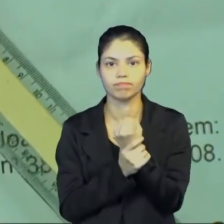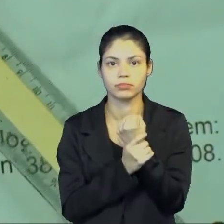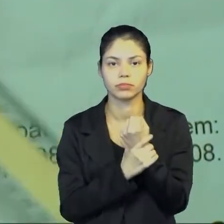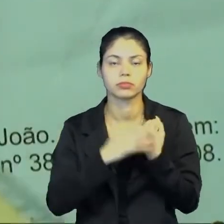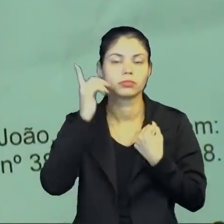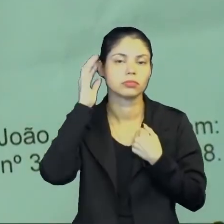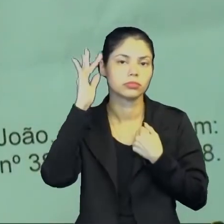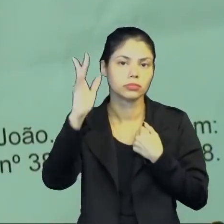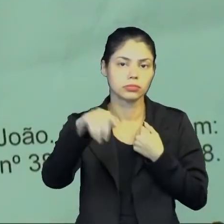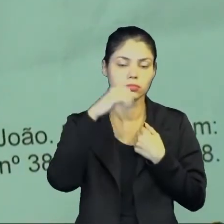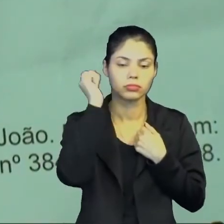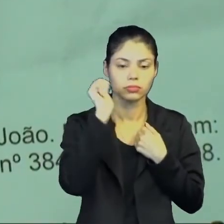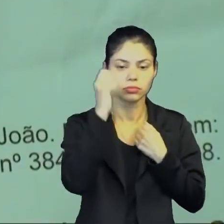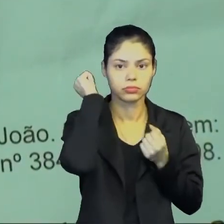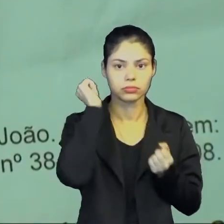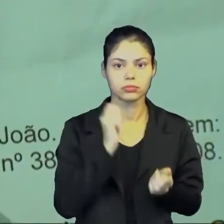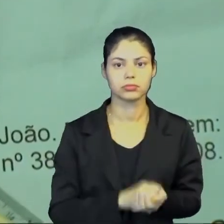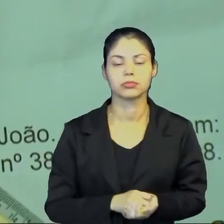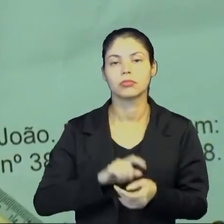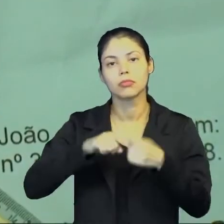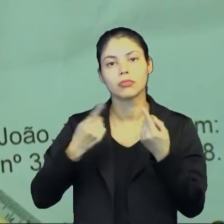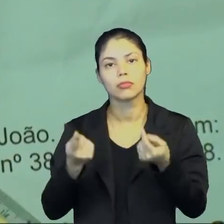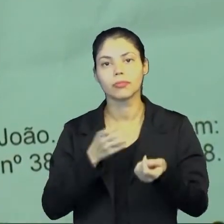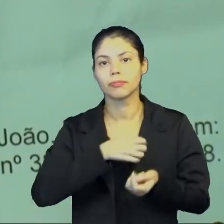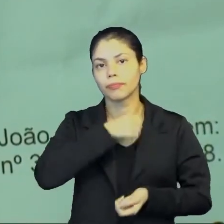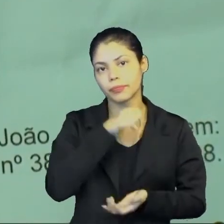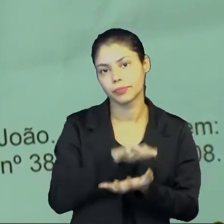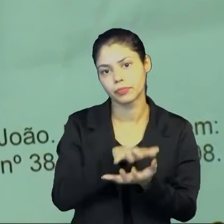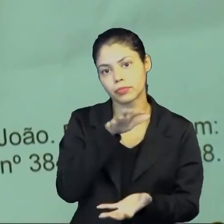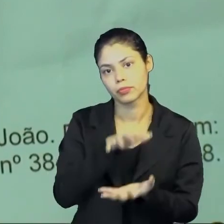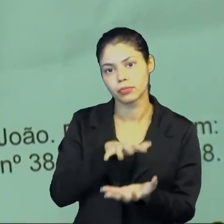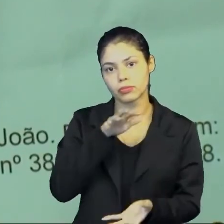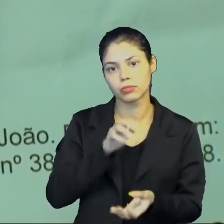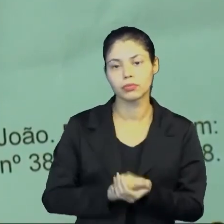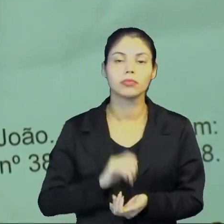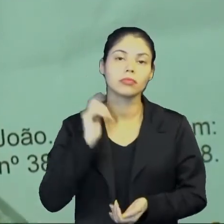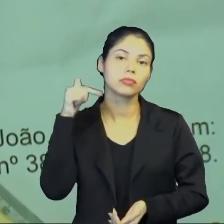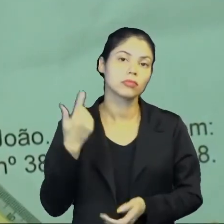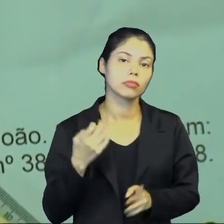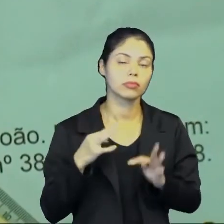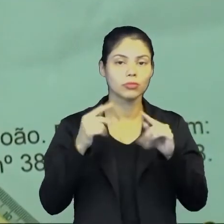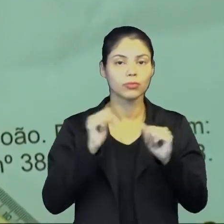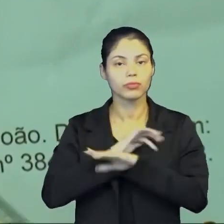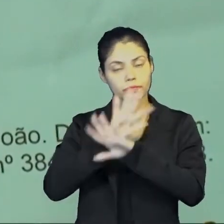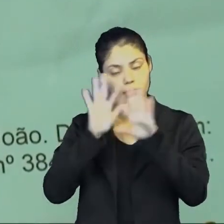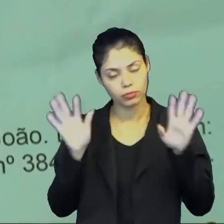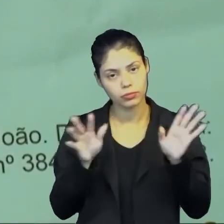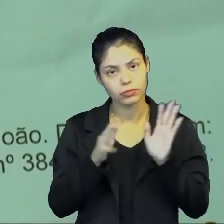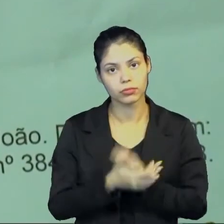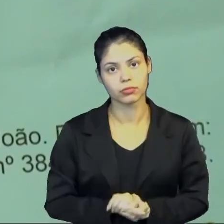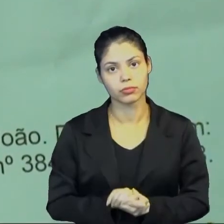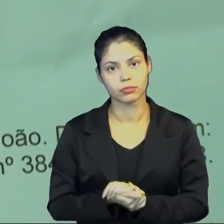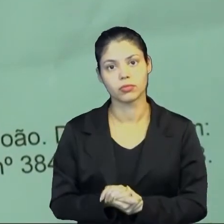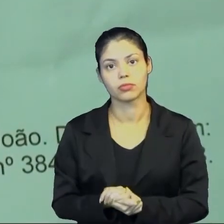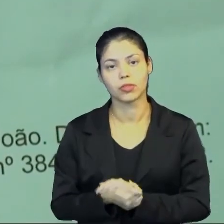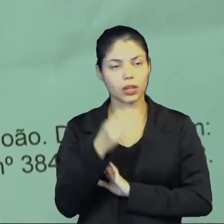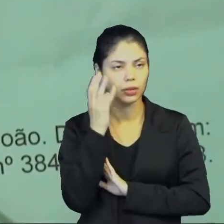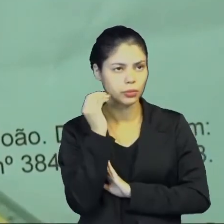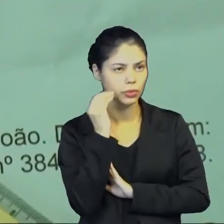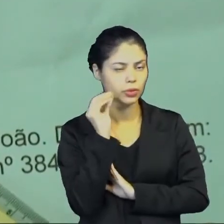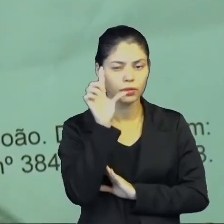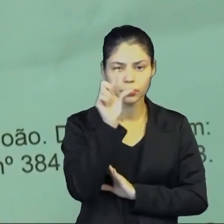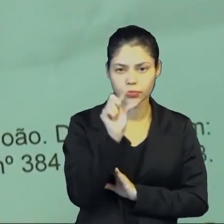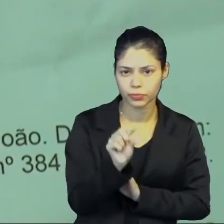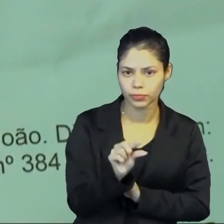magia. Logo chegou a velhice, aquela que tudo esclarece, que cochichou